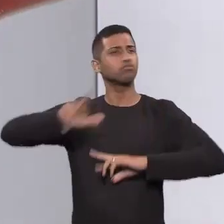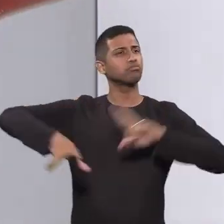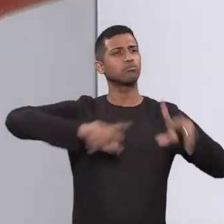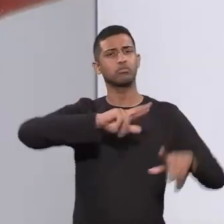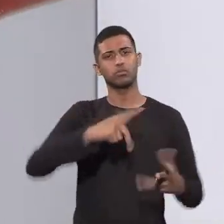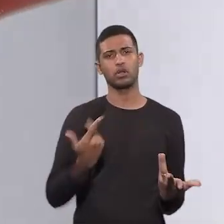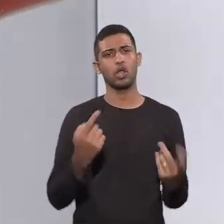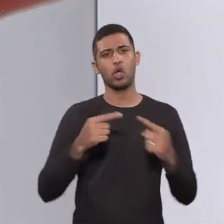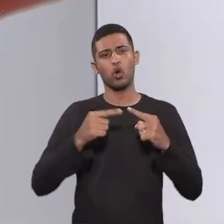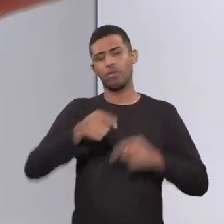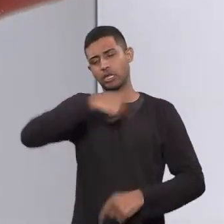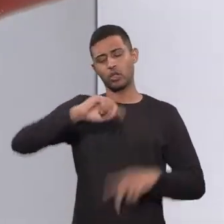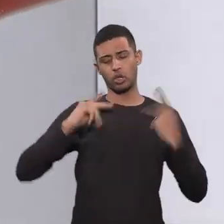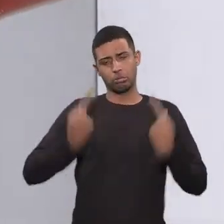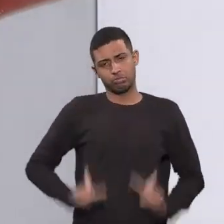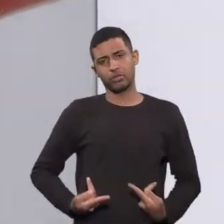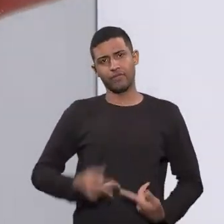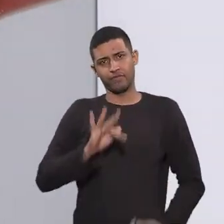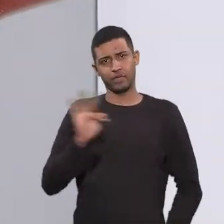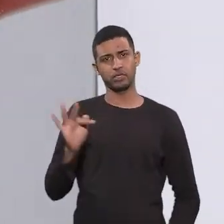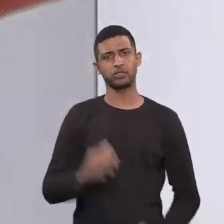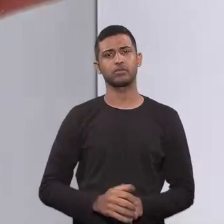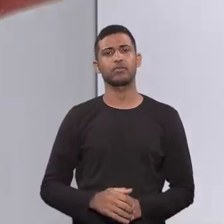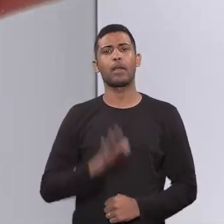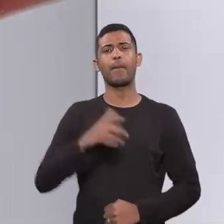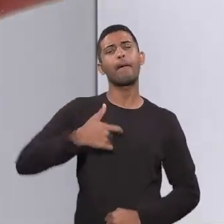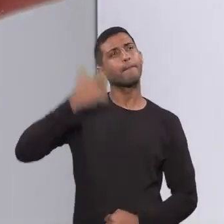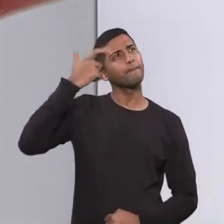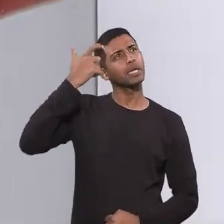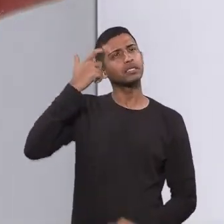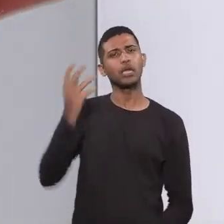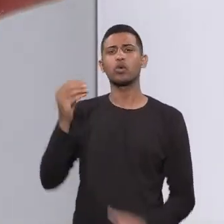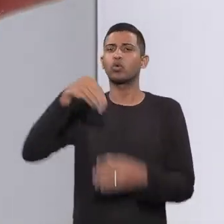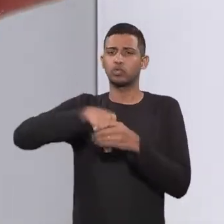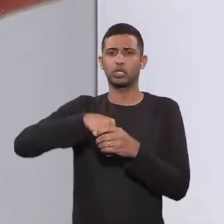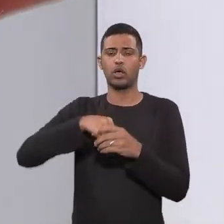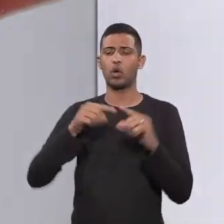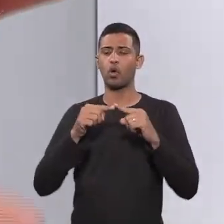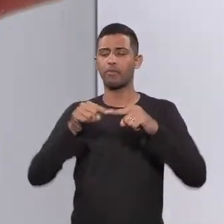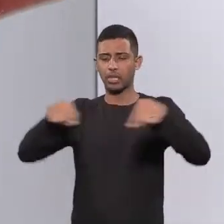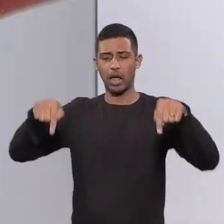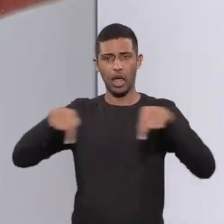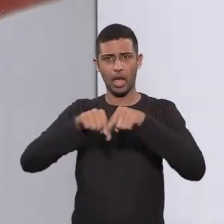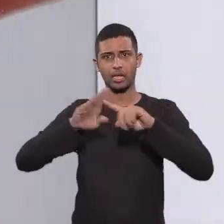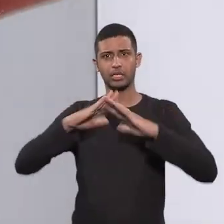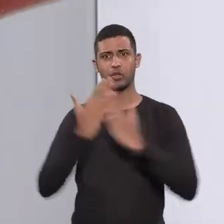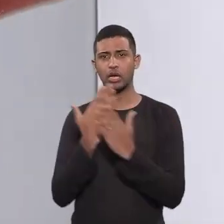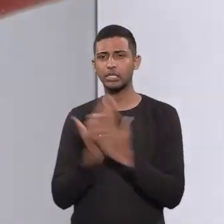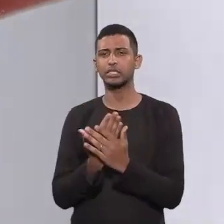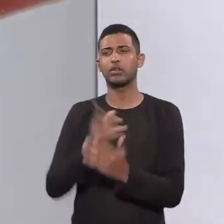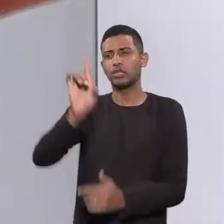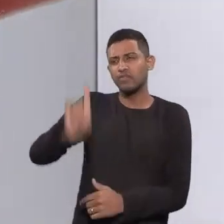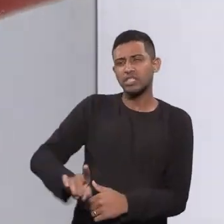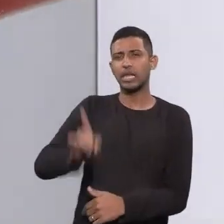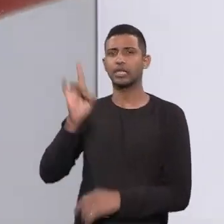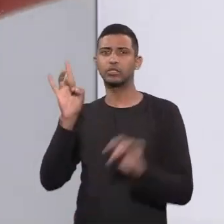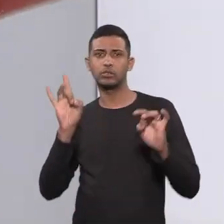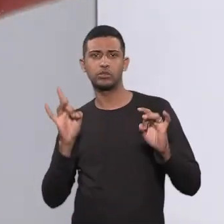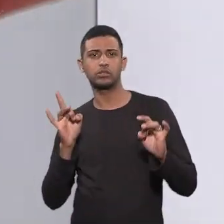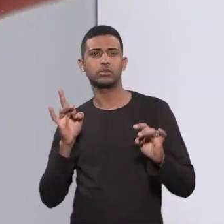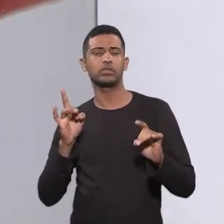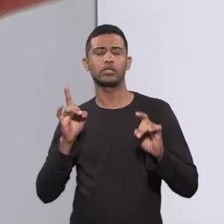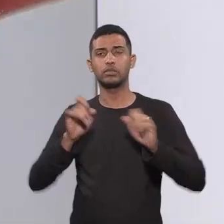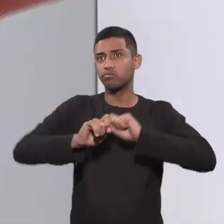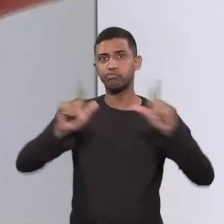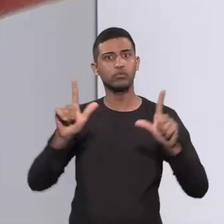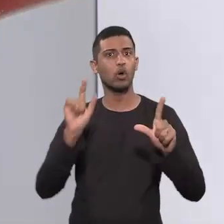diferenças que são inerentes à nossa condição humana. Mas pensar em inclusão, sobretudo no campo da educação especial, do público-alvo da educação